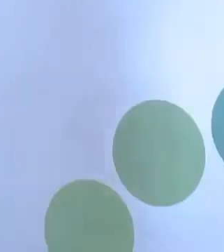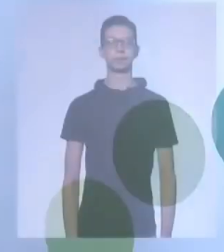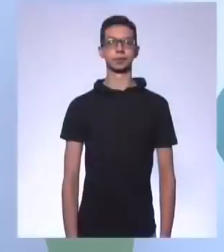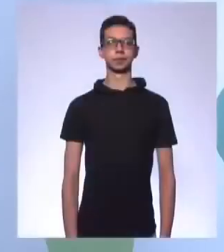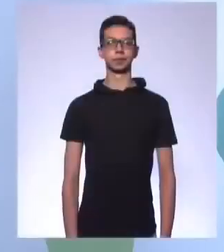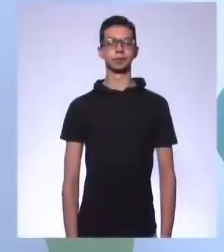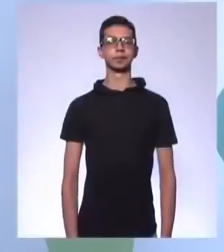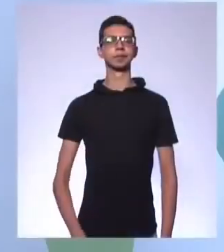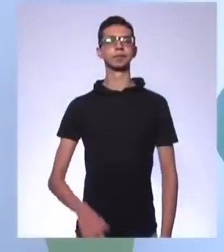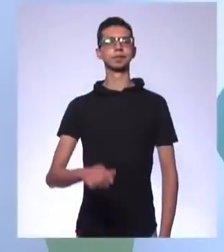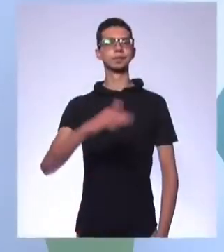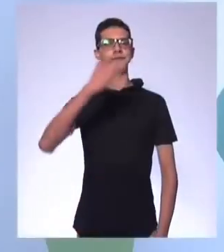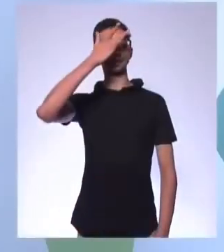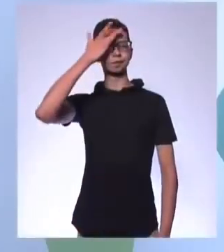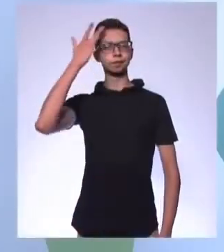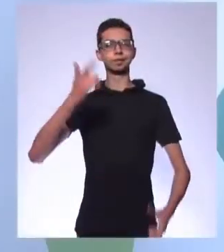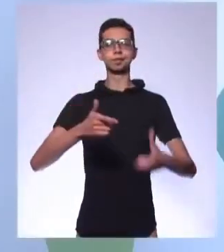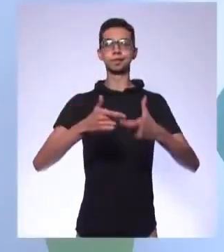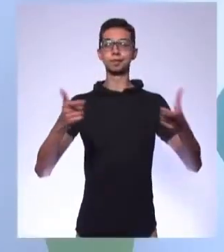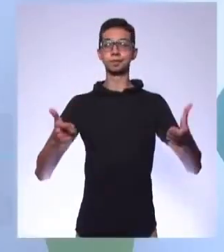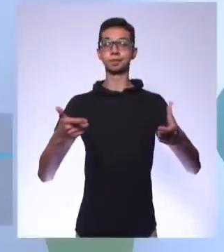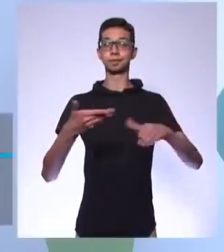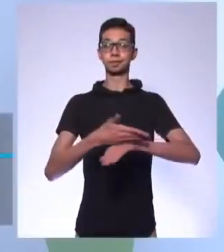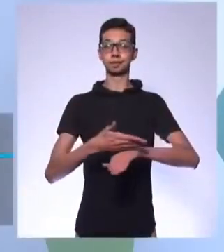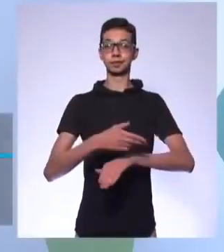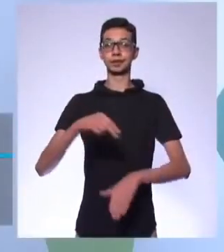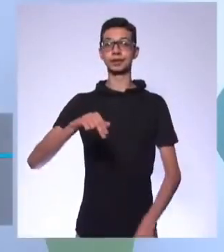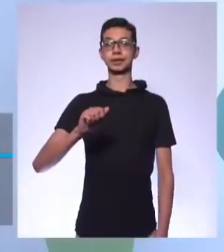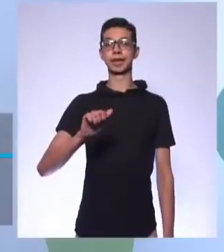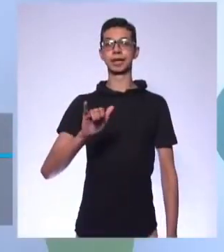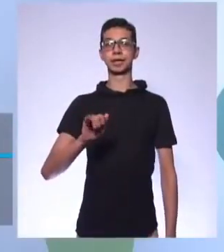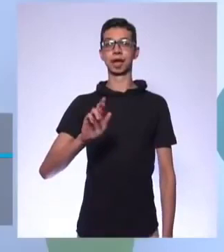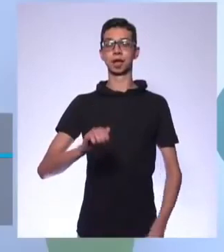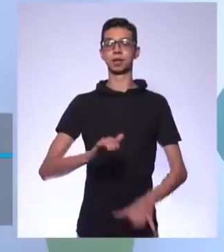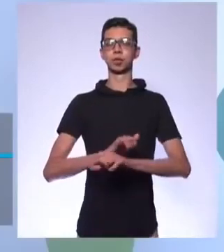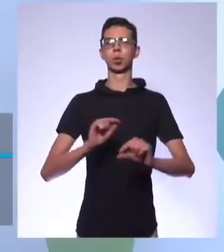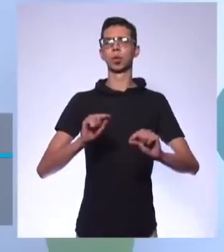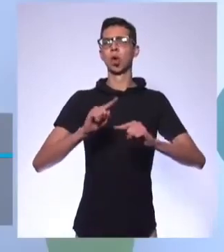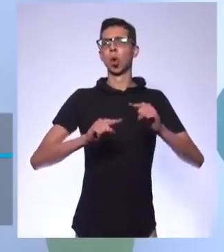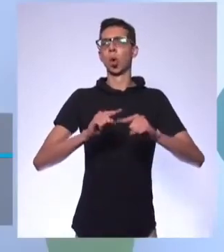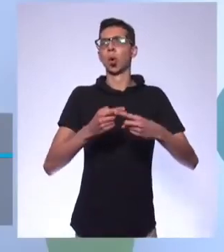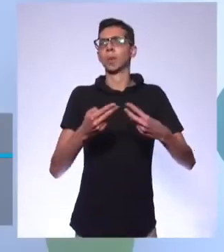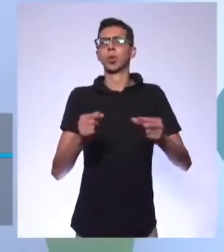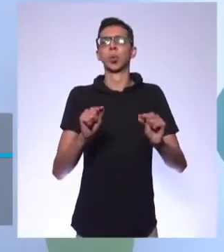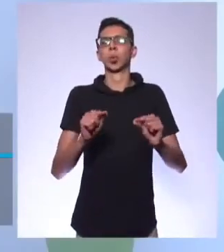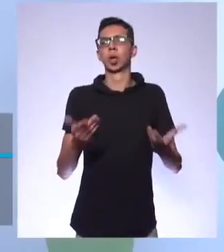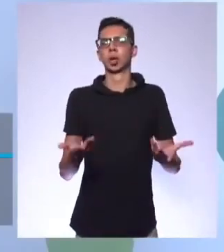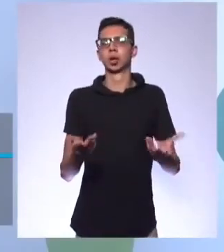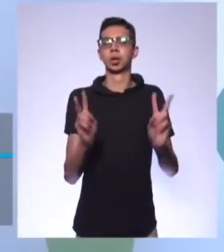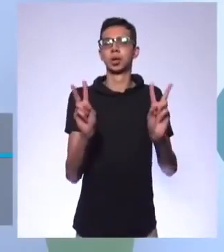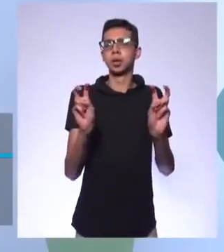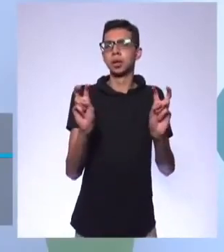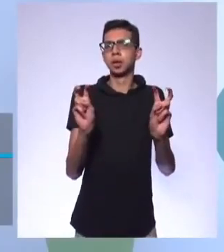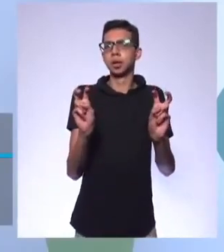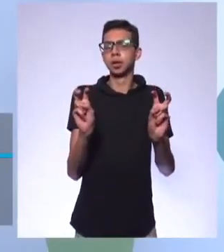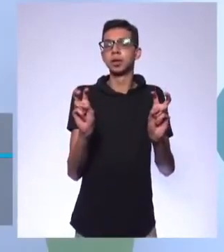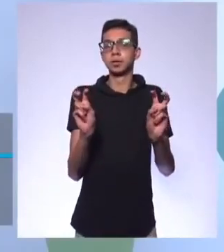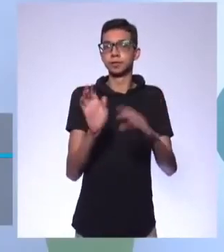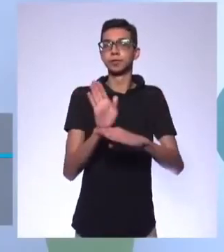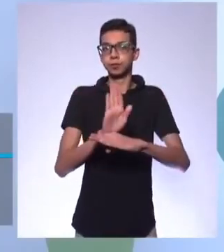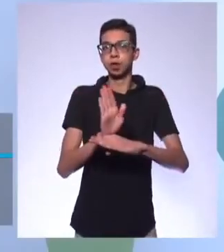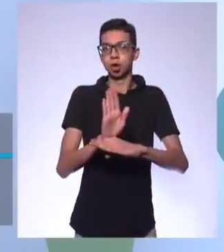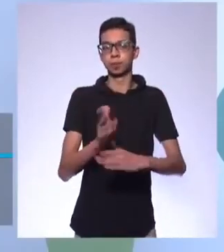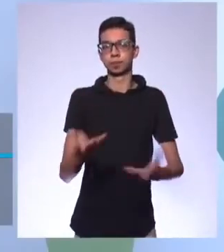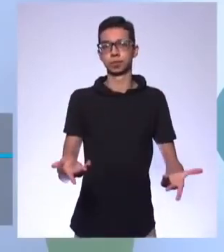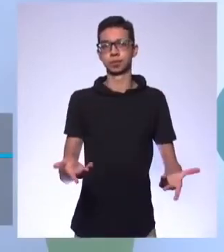O pessoal participando, vamos lá, a Nayara diz, o objeto é o filme, né? E ela não diz qual é o filme, mas eu posso falar,